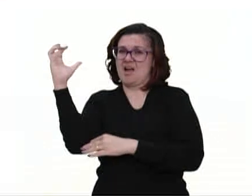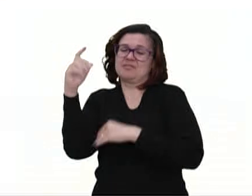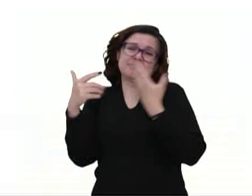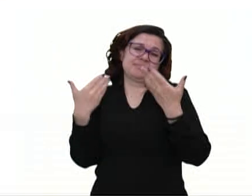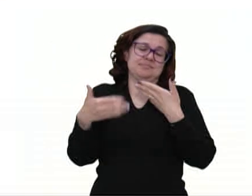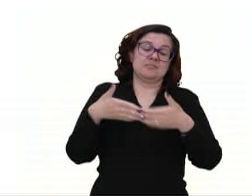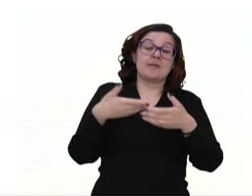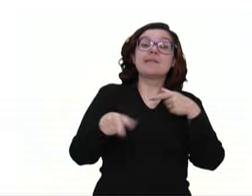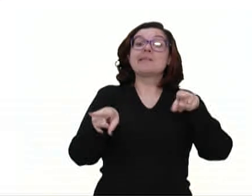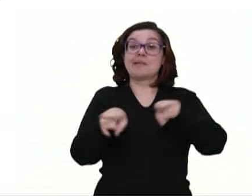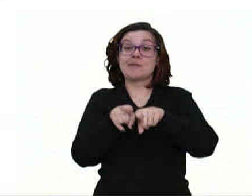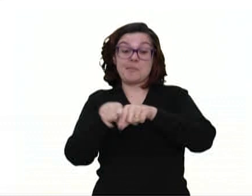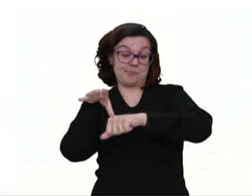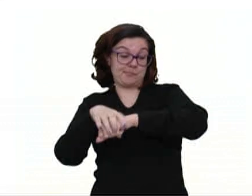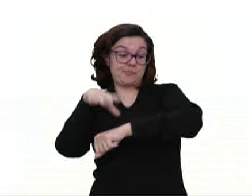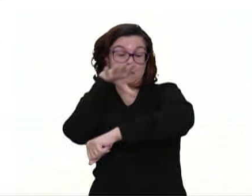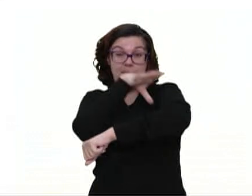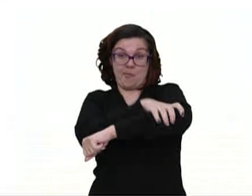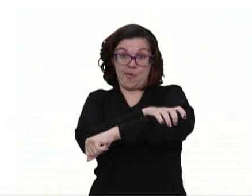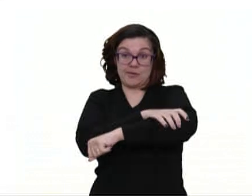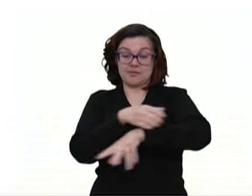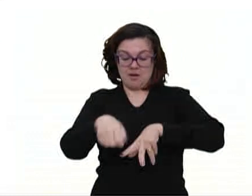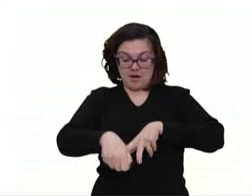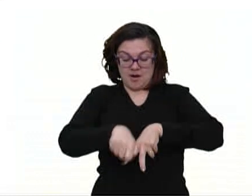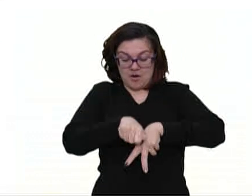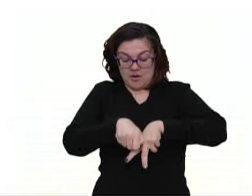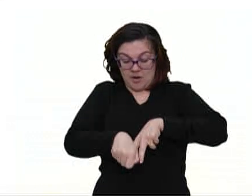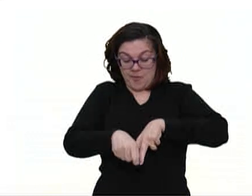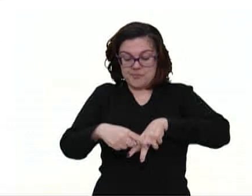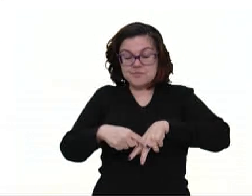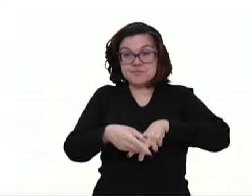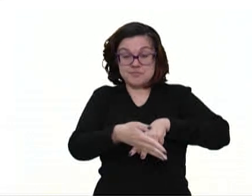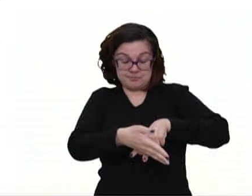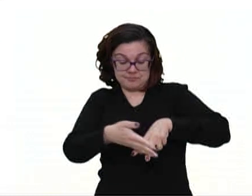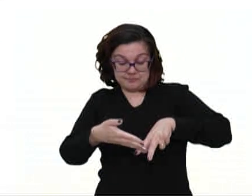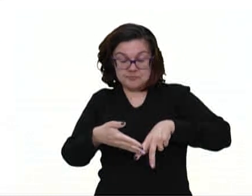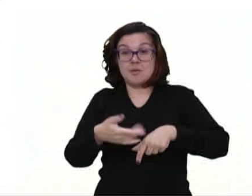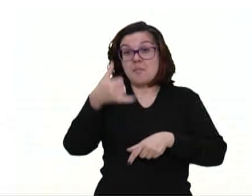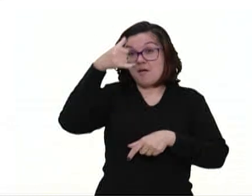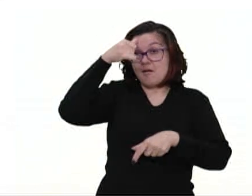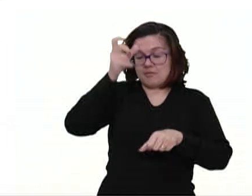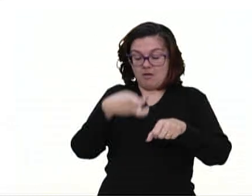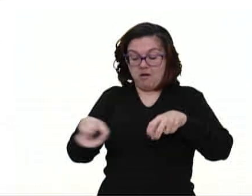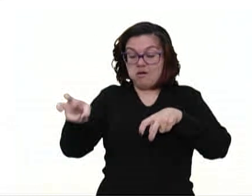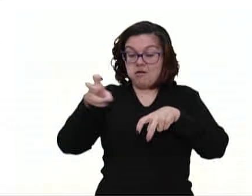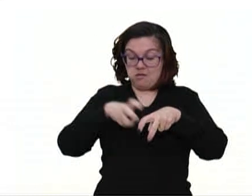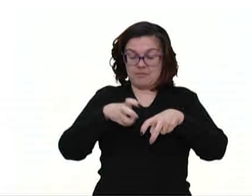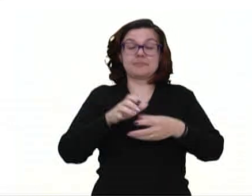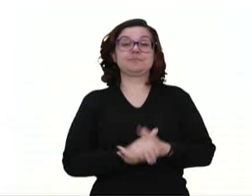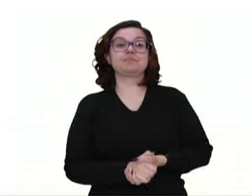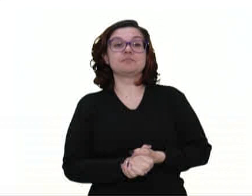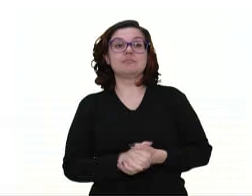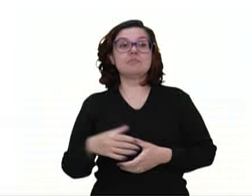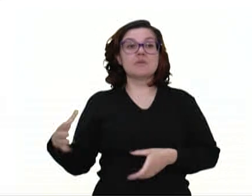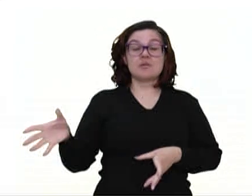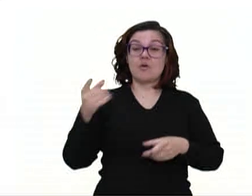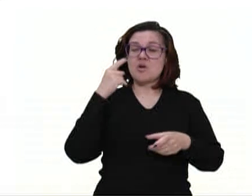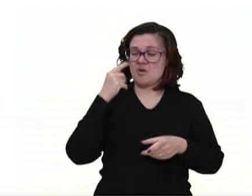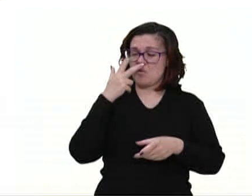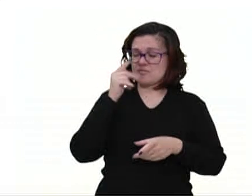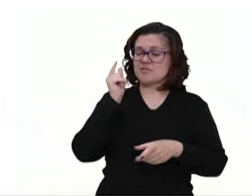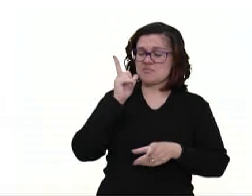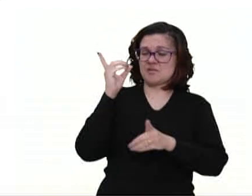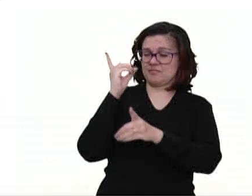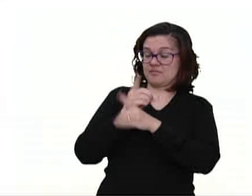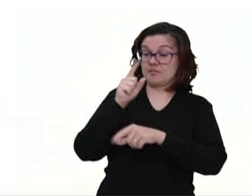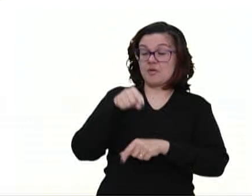caracterizado aí pela bota, né, a calça por dentro da bota para andar no mato, conforme o perigo de cobras. Ele segura na mão, se você consegue identificar